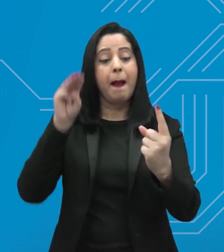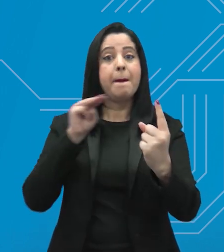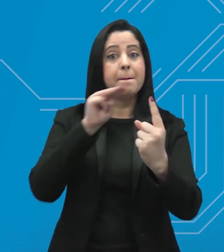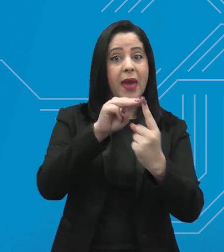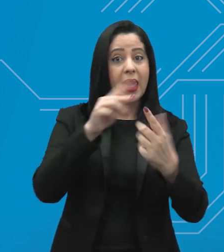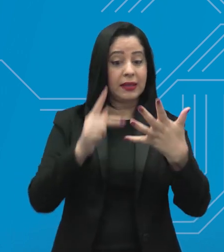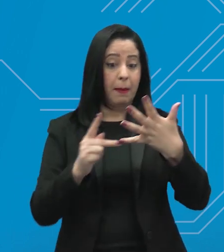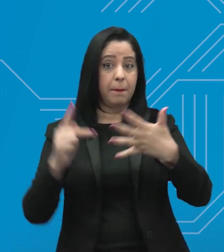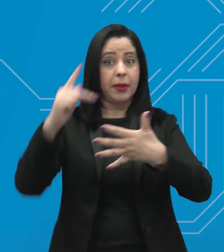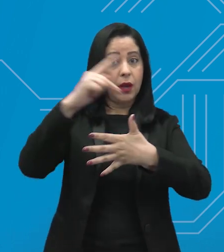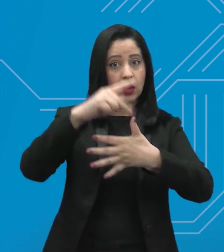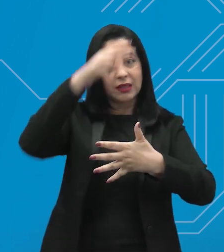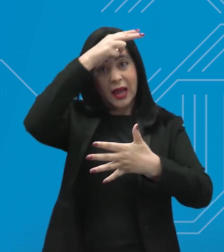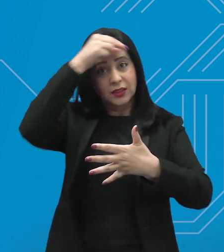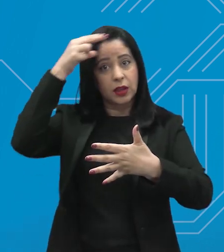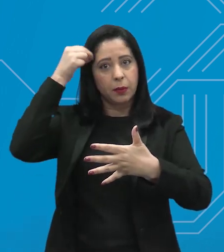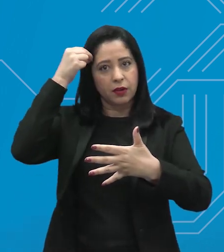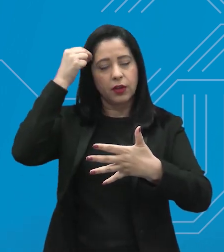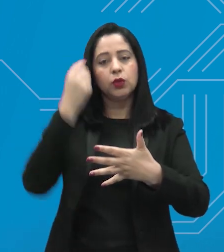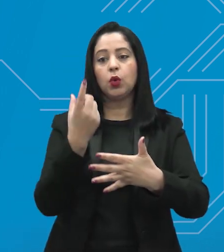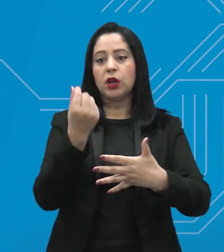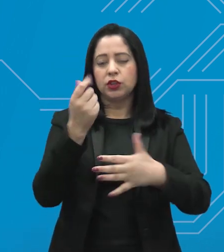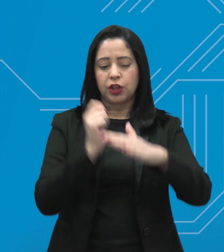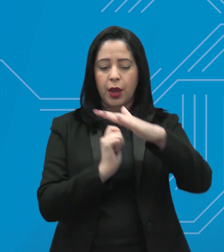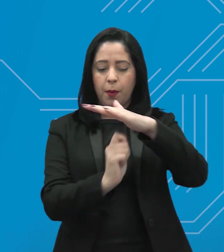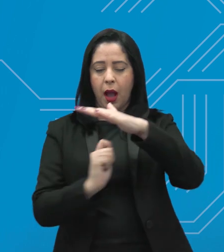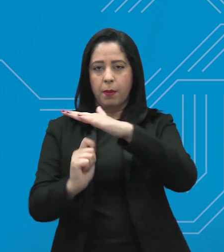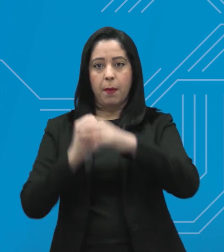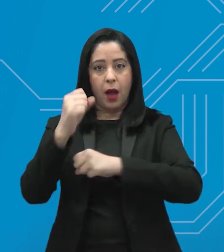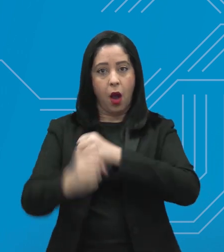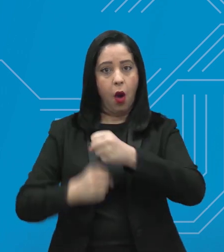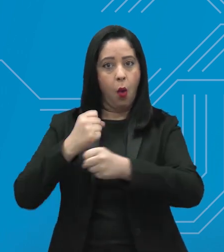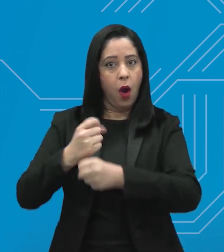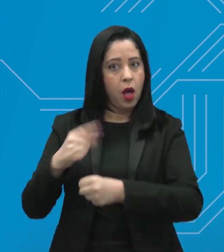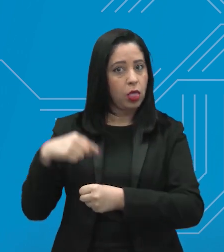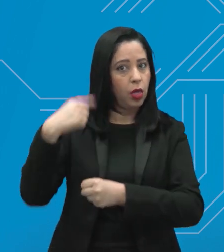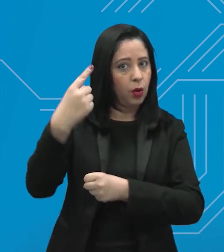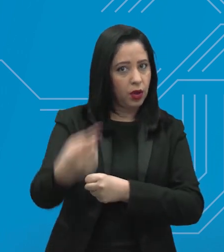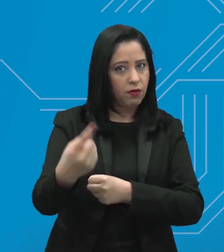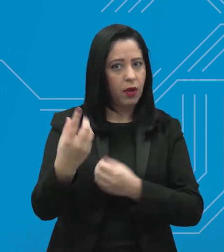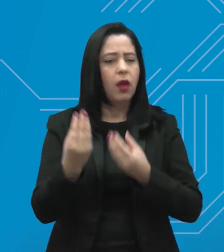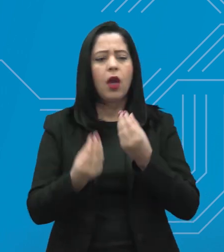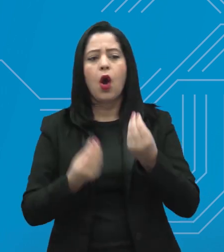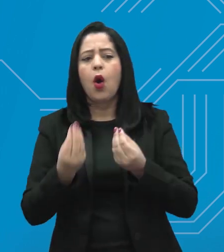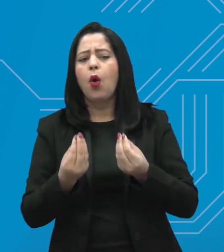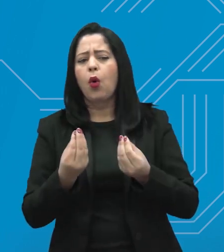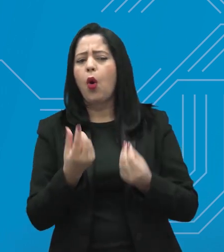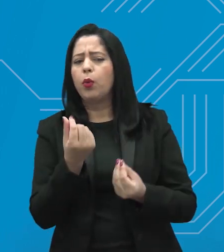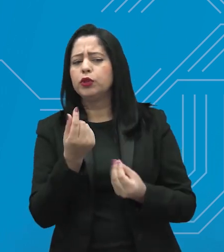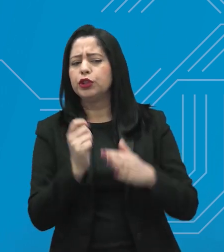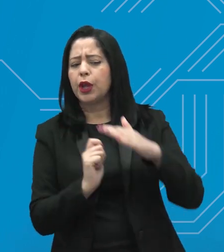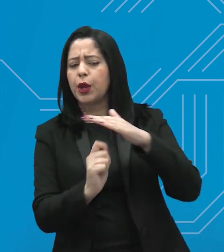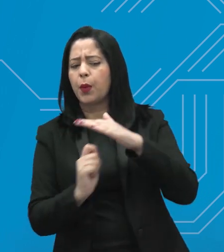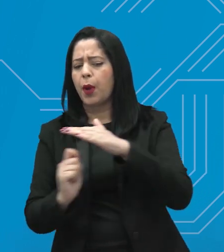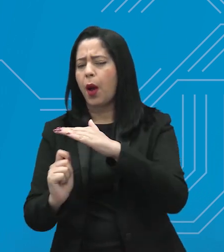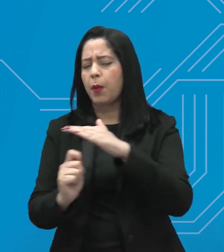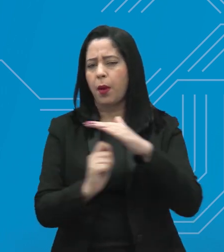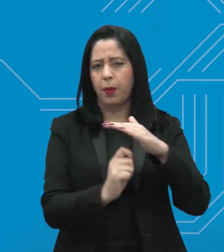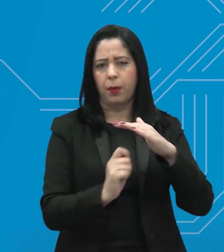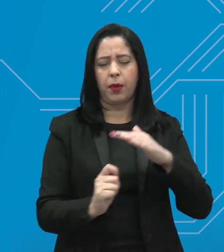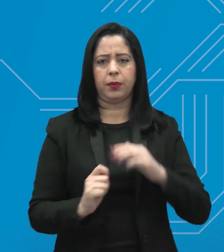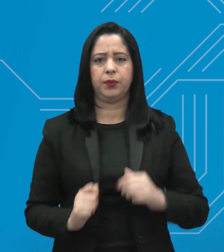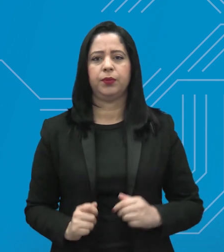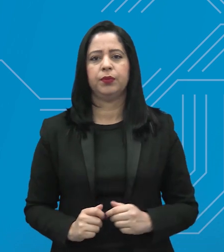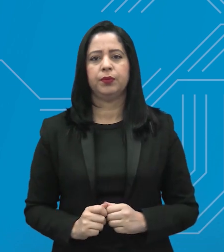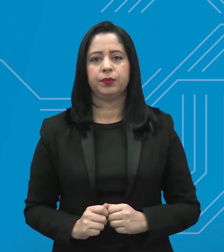as metas e prioridades do governo para o próximo ano e vai nortear como o dinheiro público será utilizado na construção